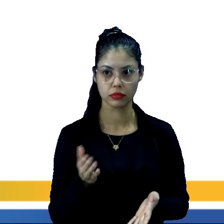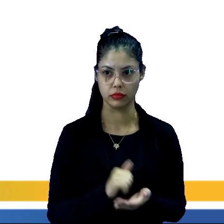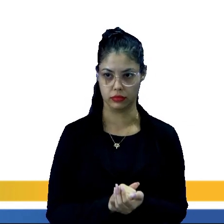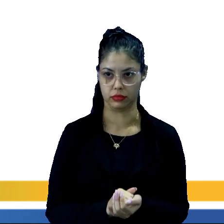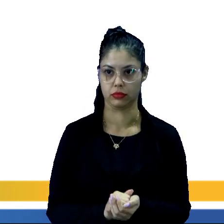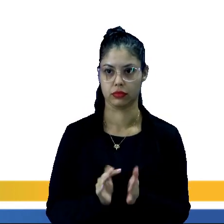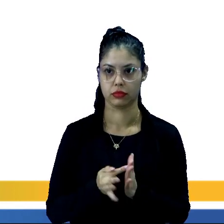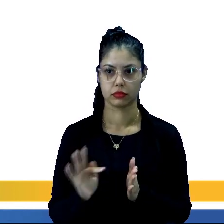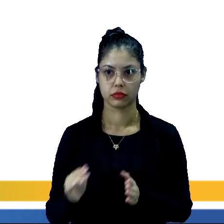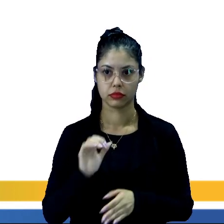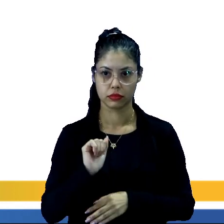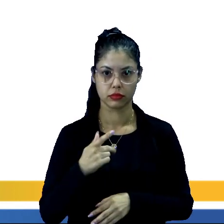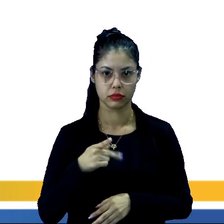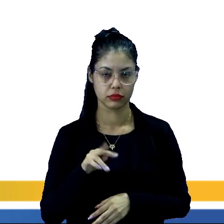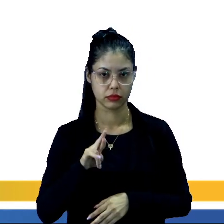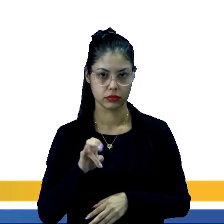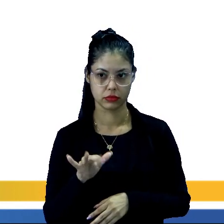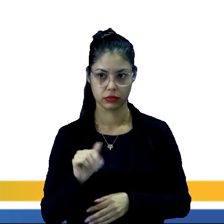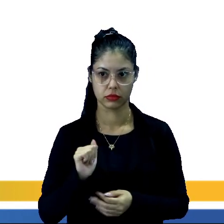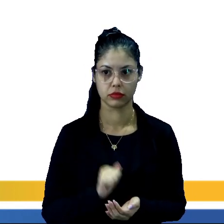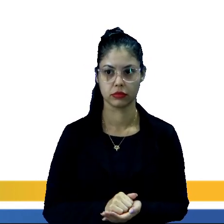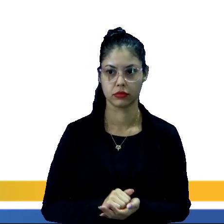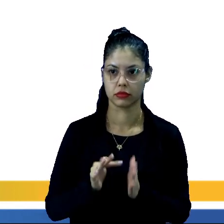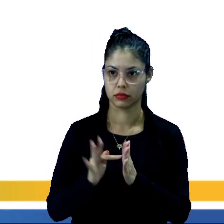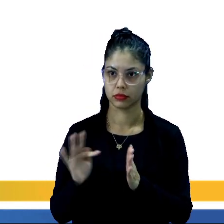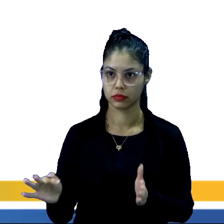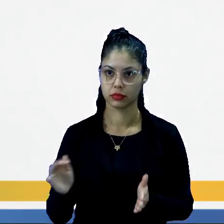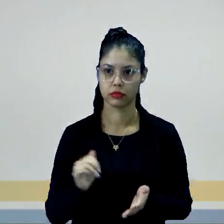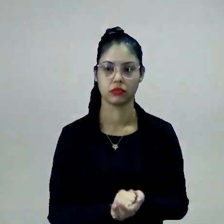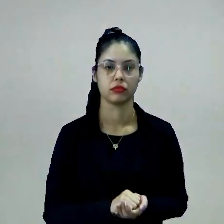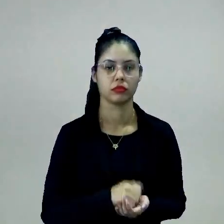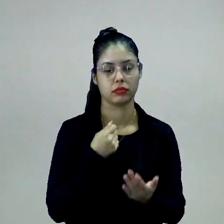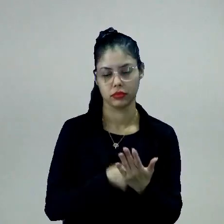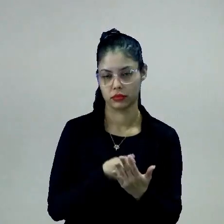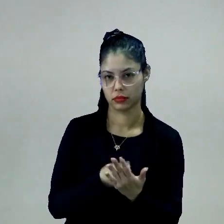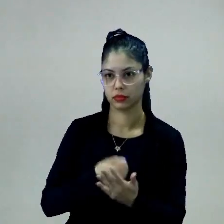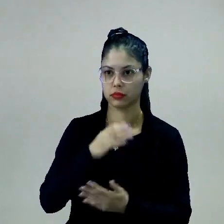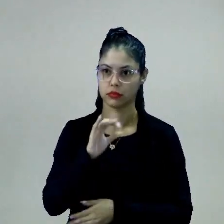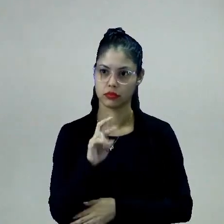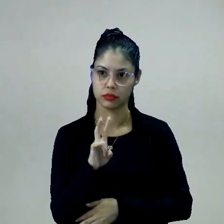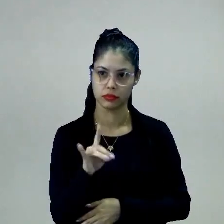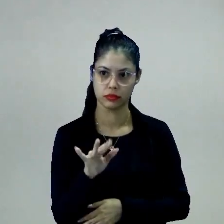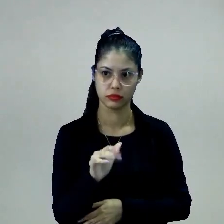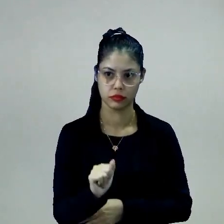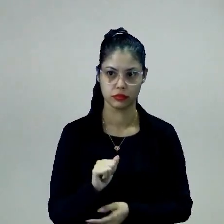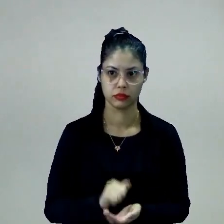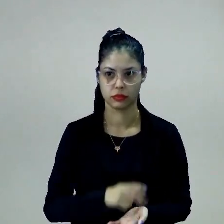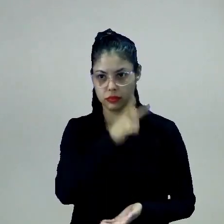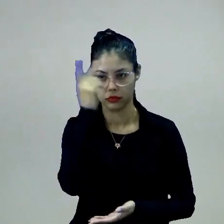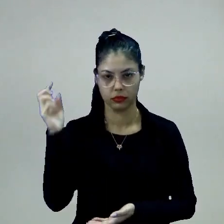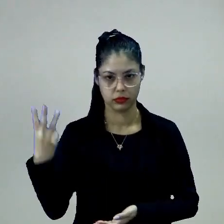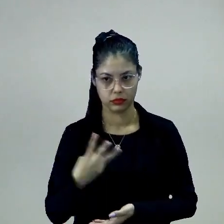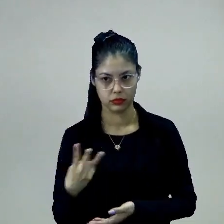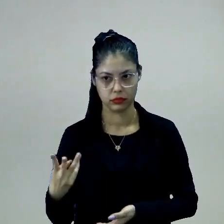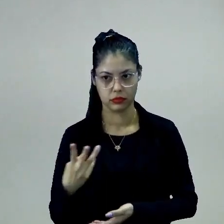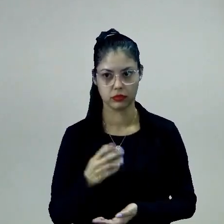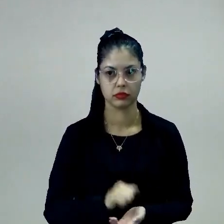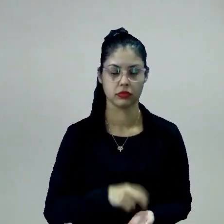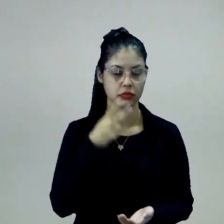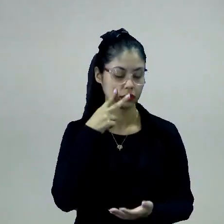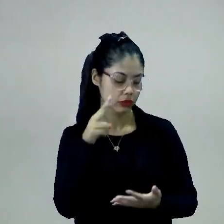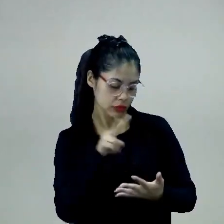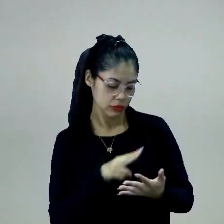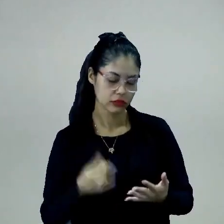linguagem de função apelativa, né? Que é a função de quê? De convencer uma terceira pessoa de